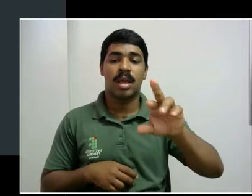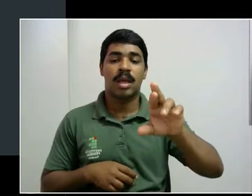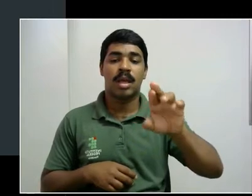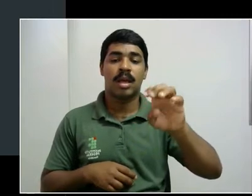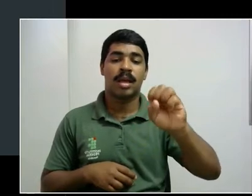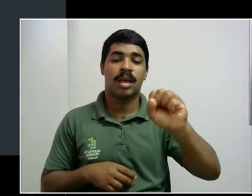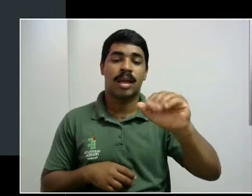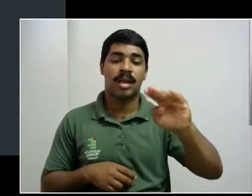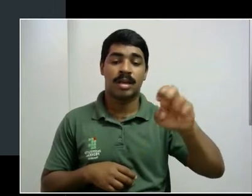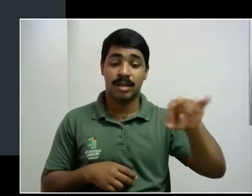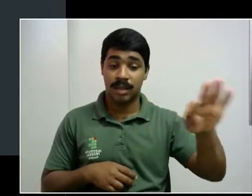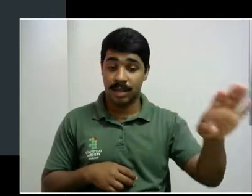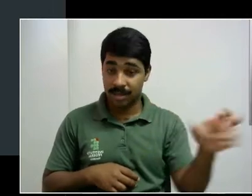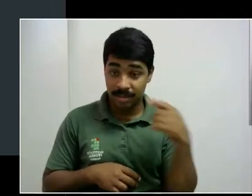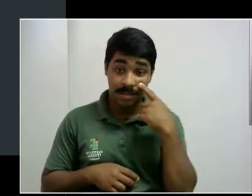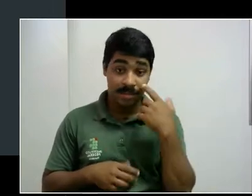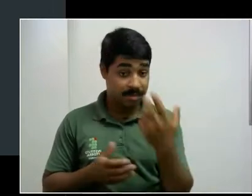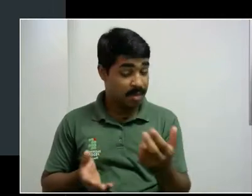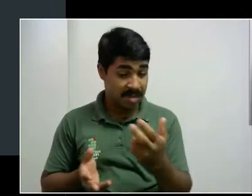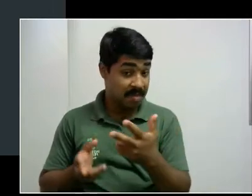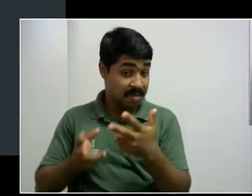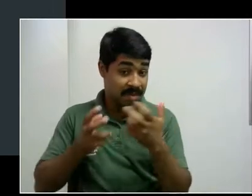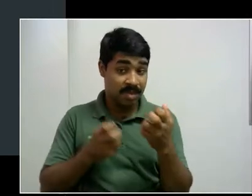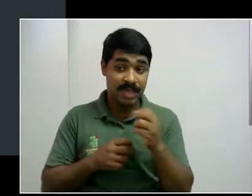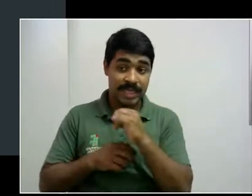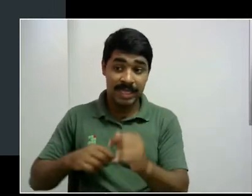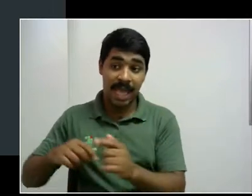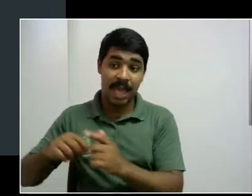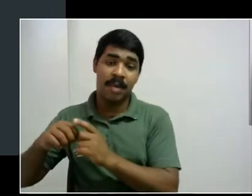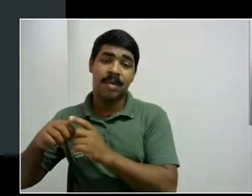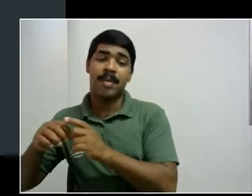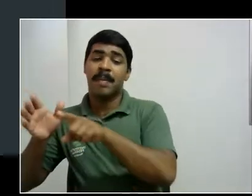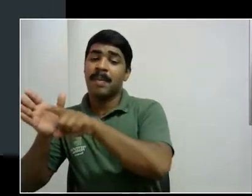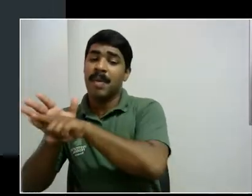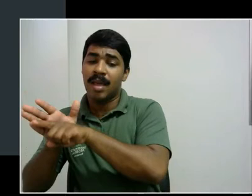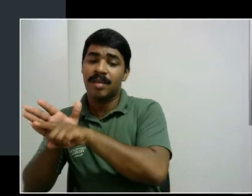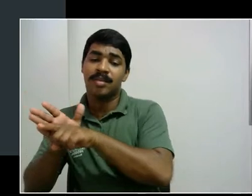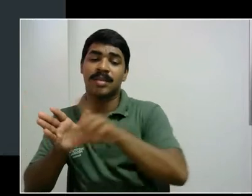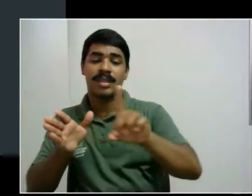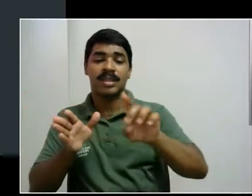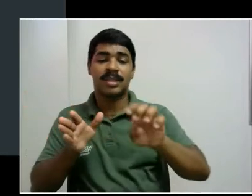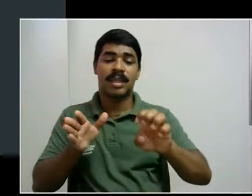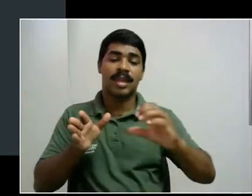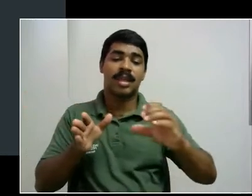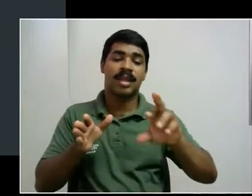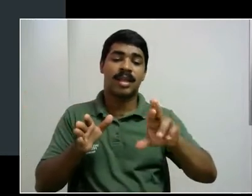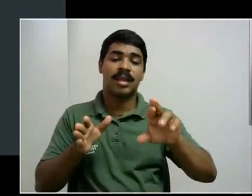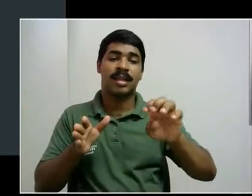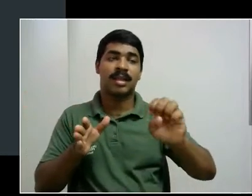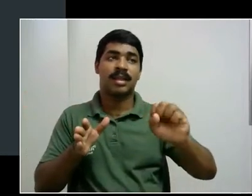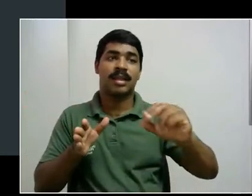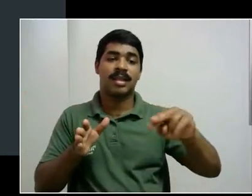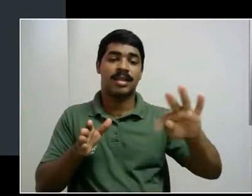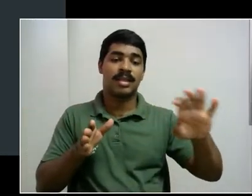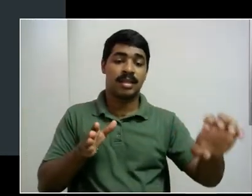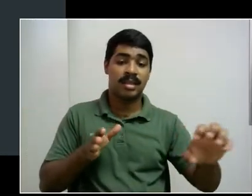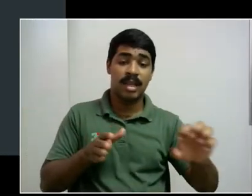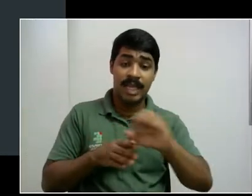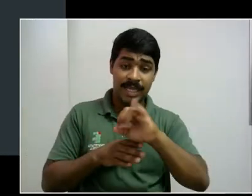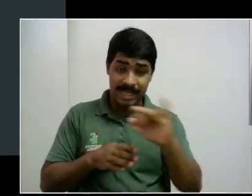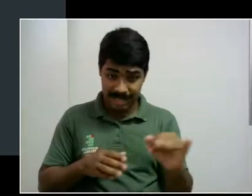quando essa função quando o valor do coeficiente angular for negativo. Tá? E caso seja zero, é uma função constante.